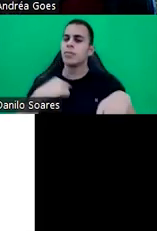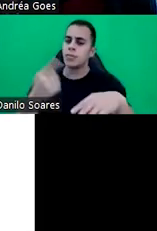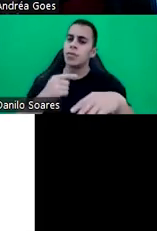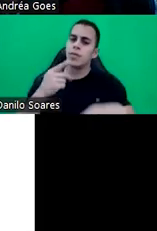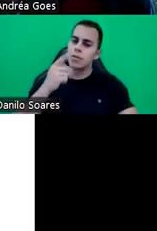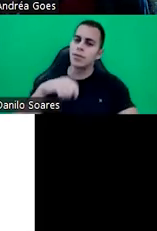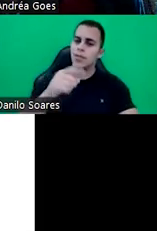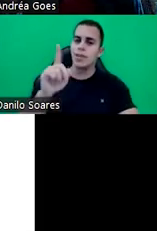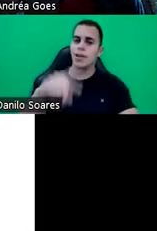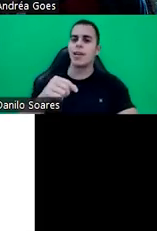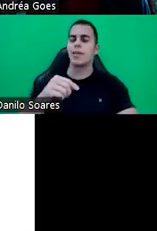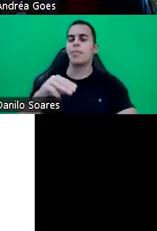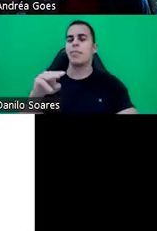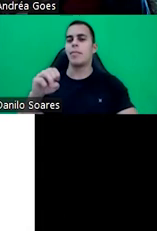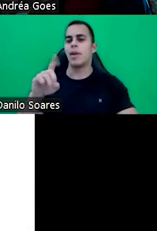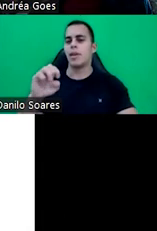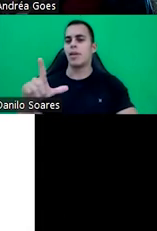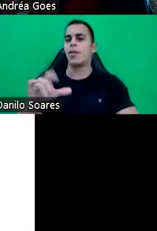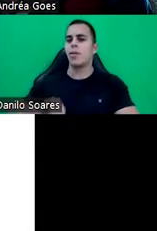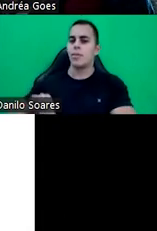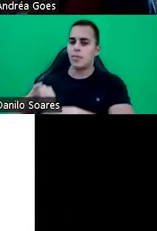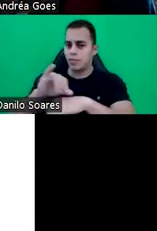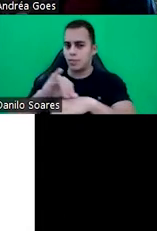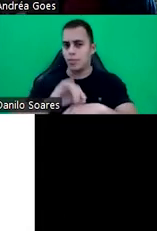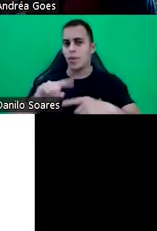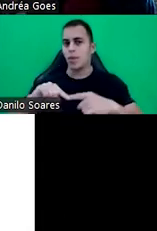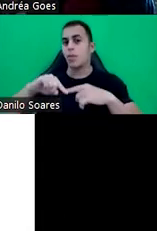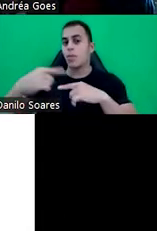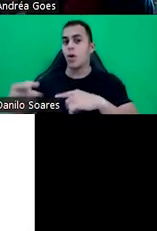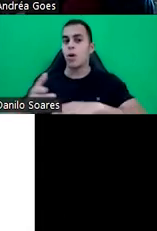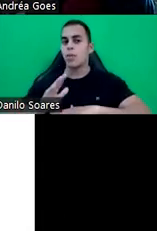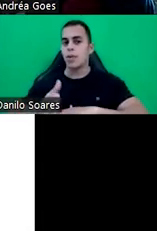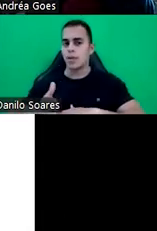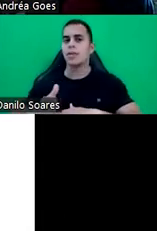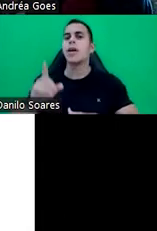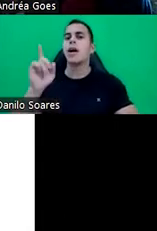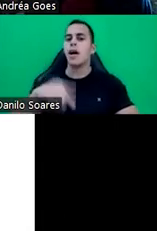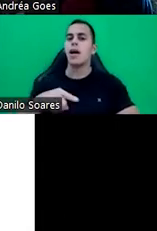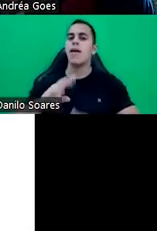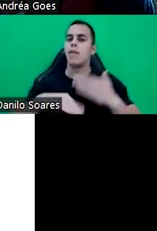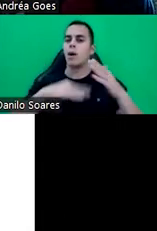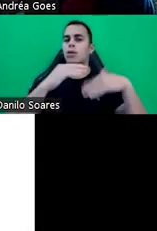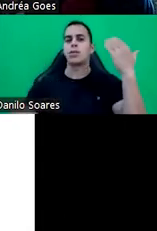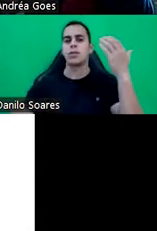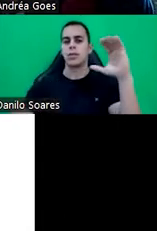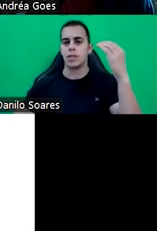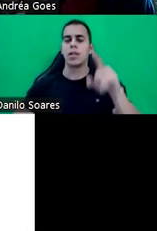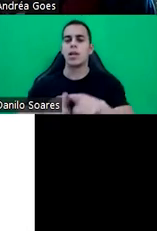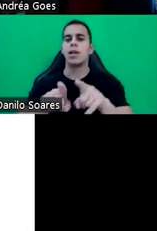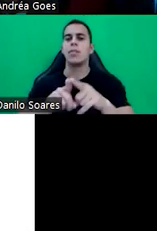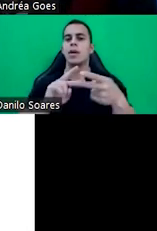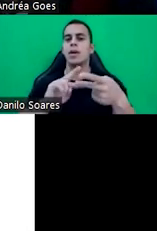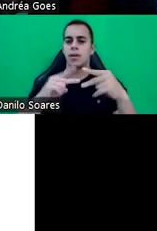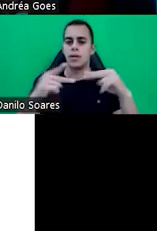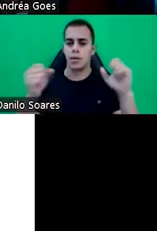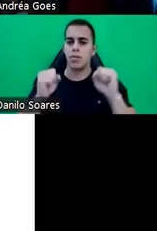Meio da Pós-Modernidade e Evolução da Ciência do DNA. E aí, alguns tópicos de ensino de genética eu vou passando, e tem os títulos da... Pode